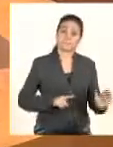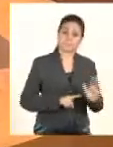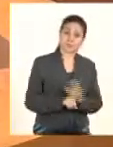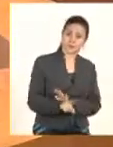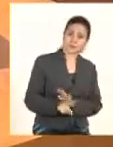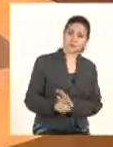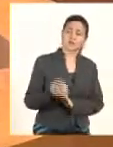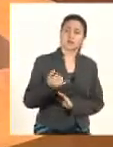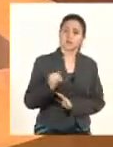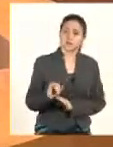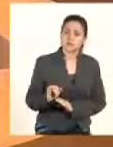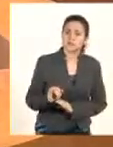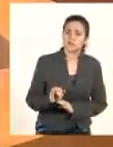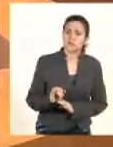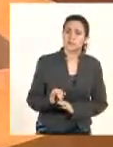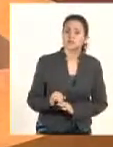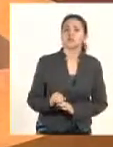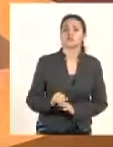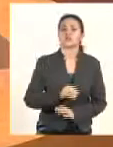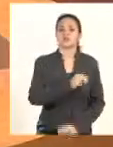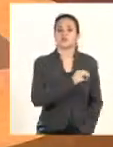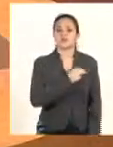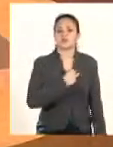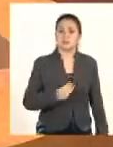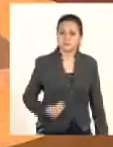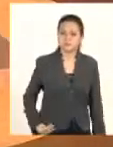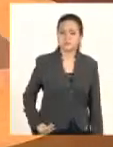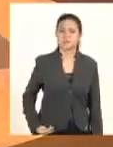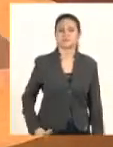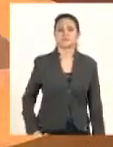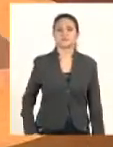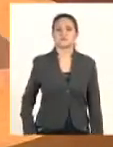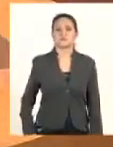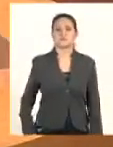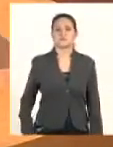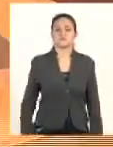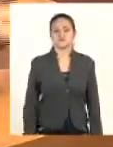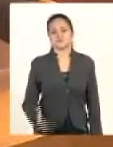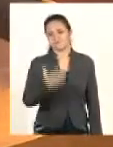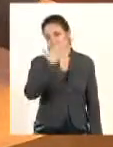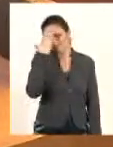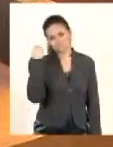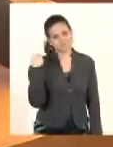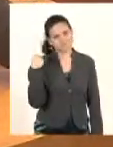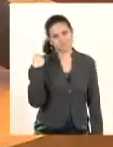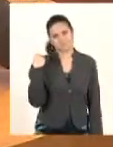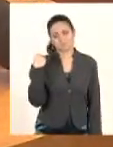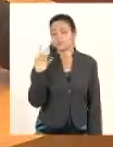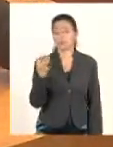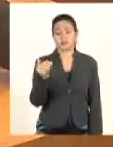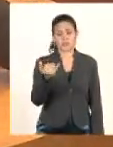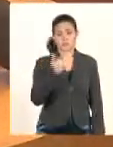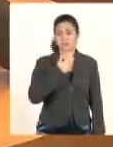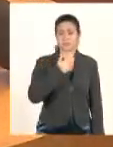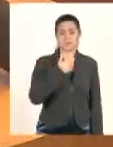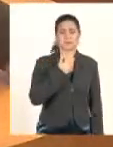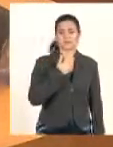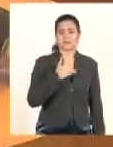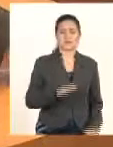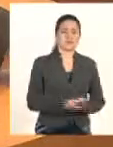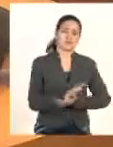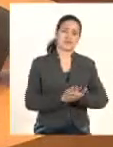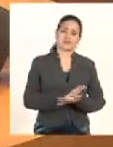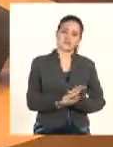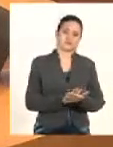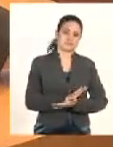Público fazia parte da administração direta ou indireta. E fiquei sem resposta, porque não faz parte nem da administração